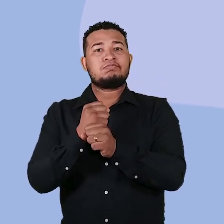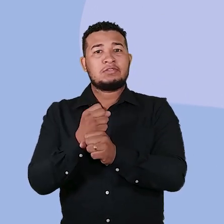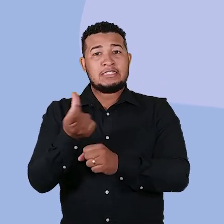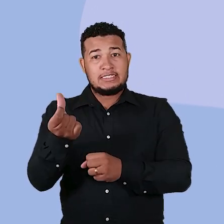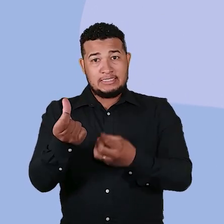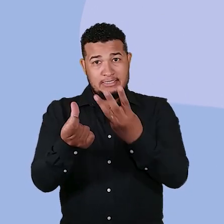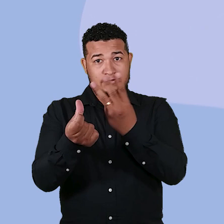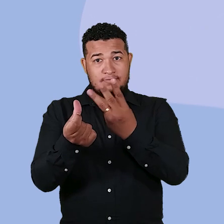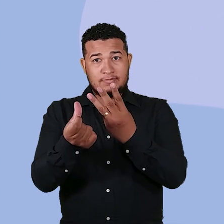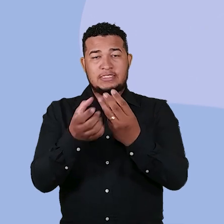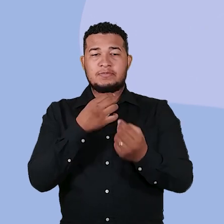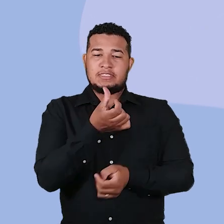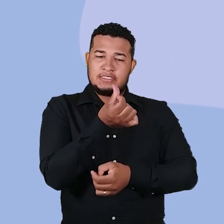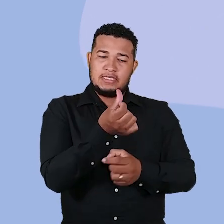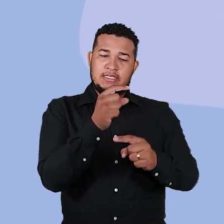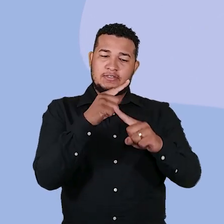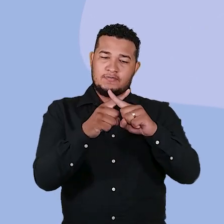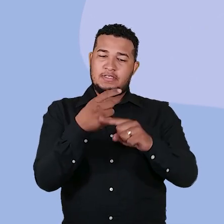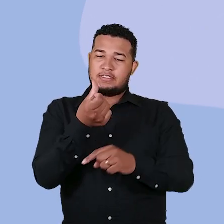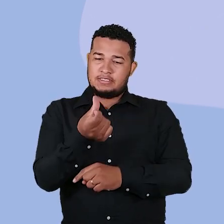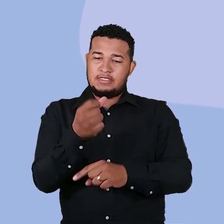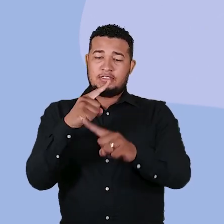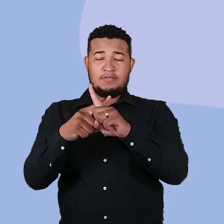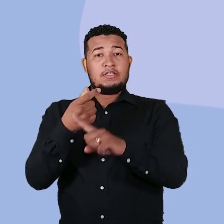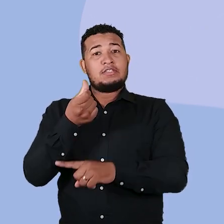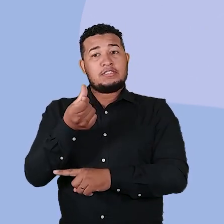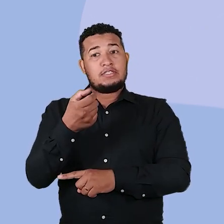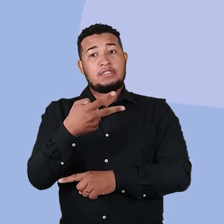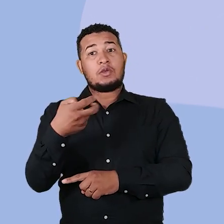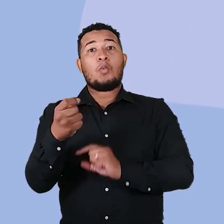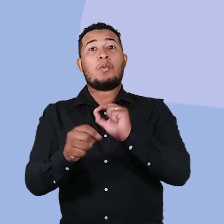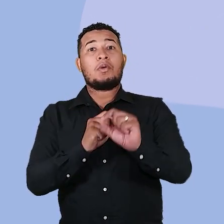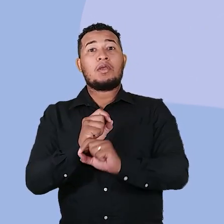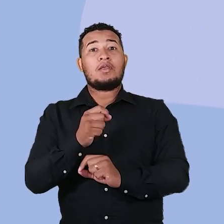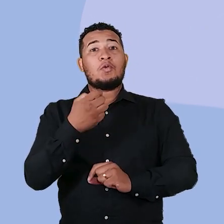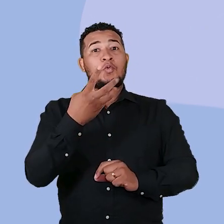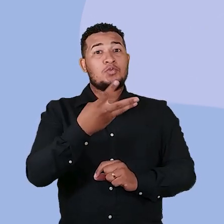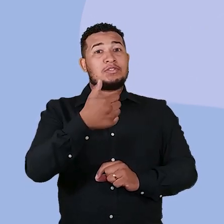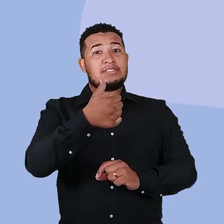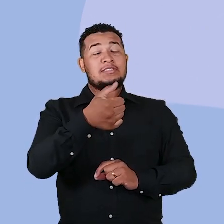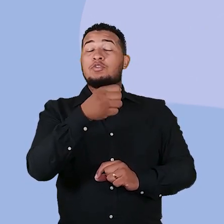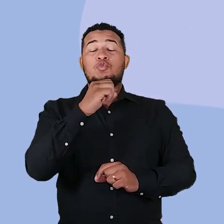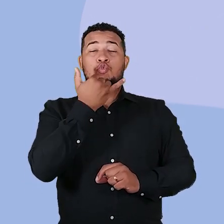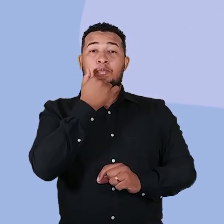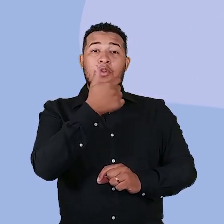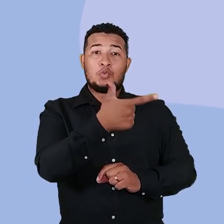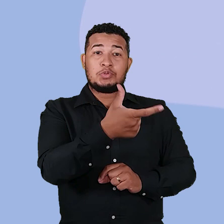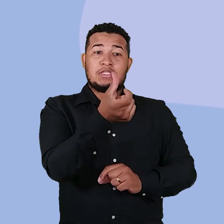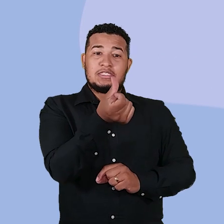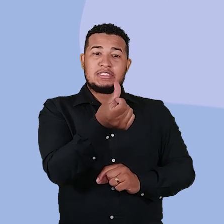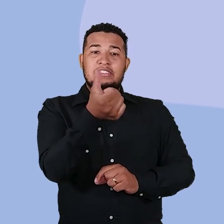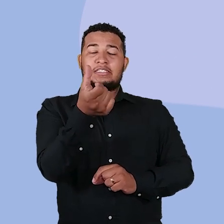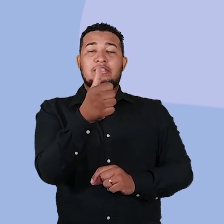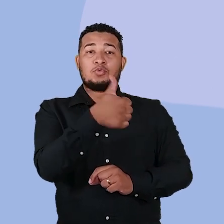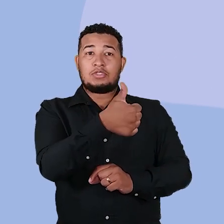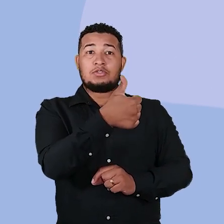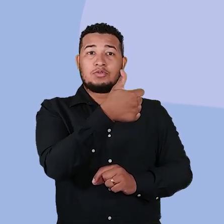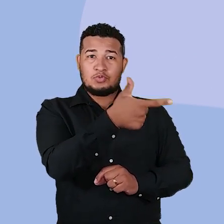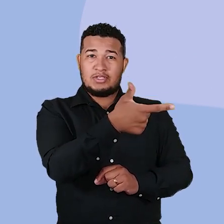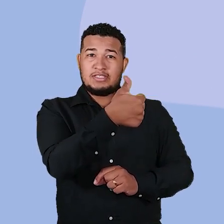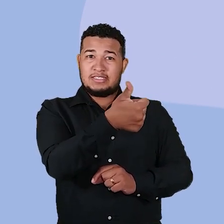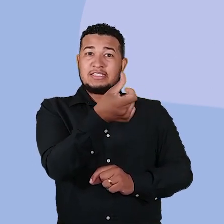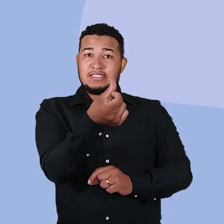você vai fazer a continha aí de 6 x 6 x 6 que vai dar 216